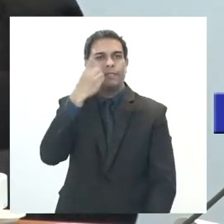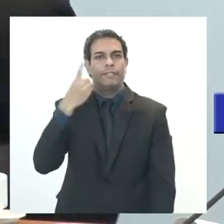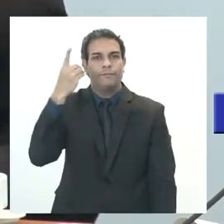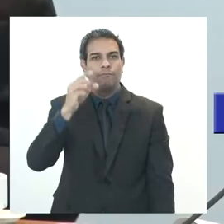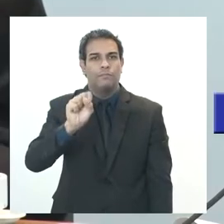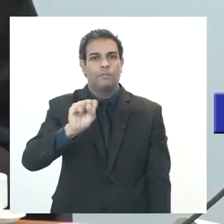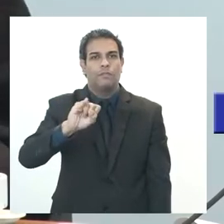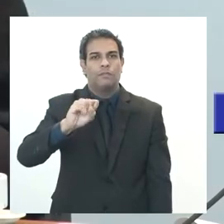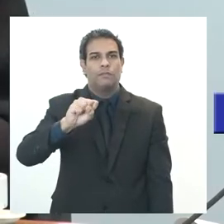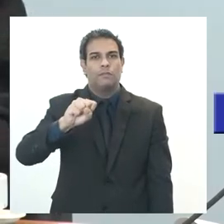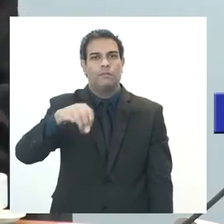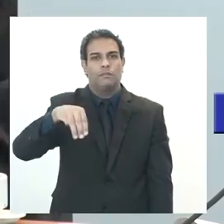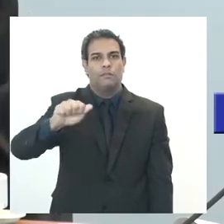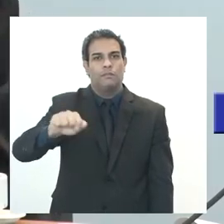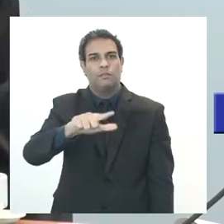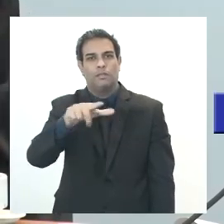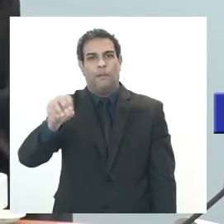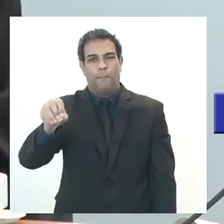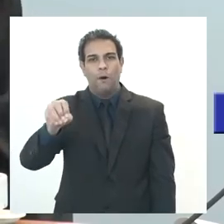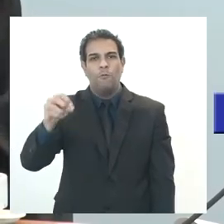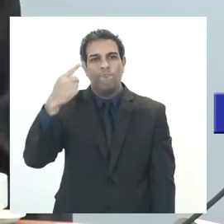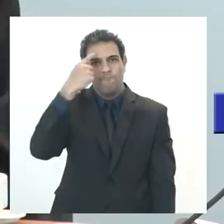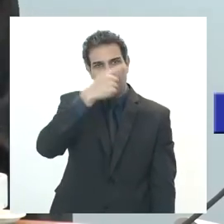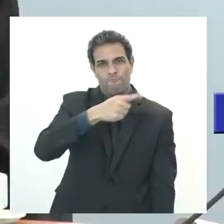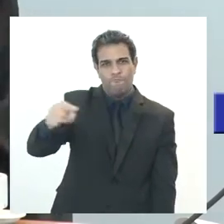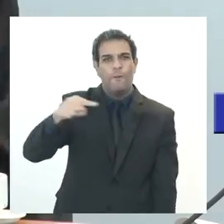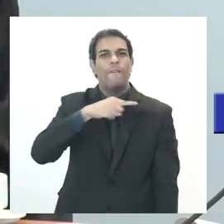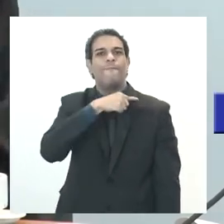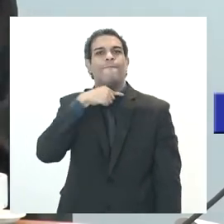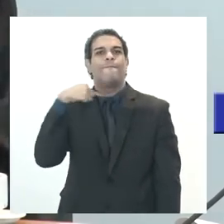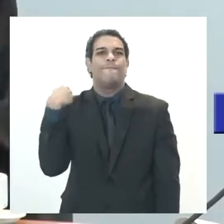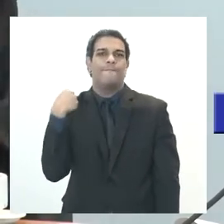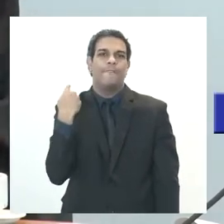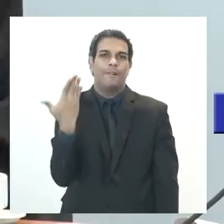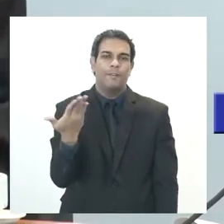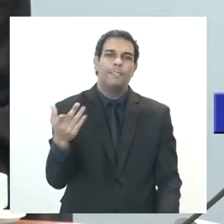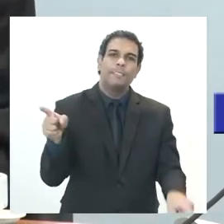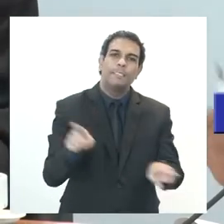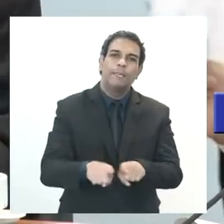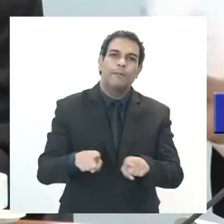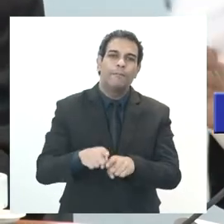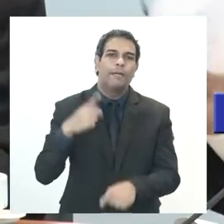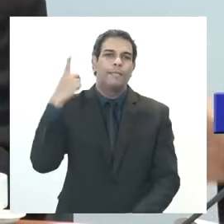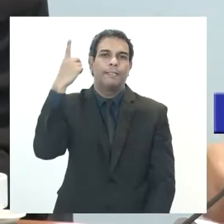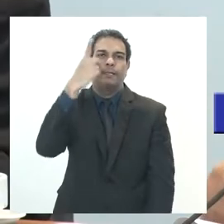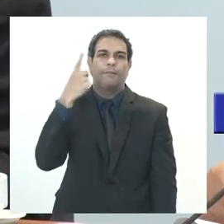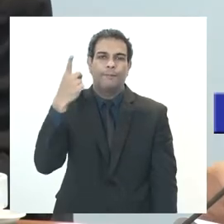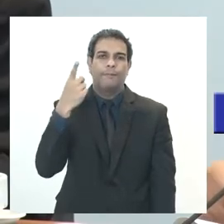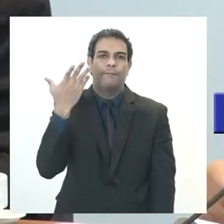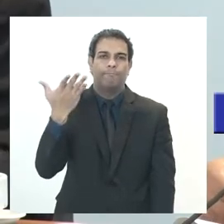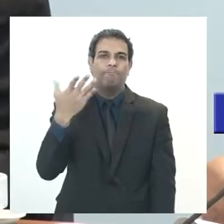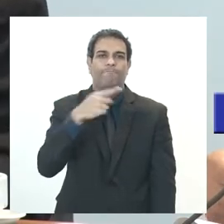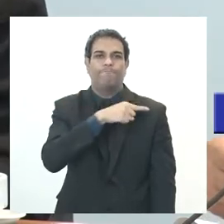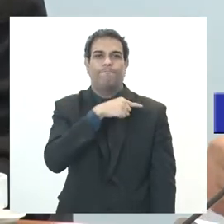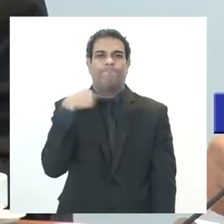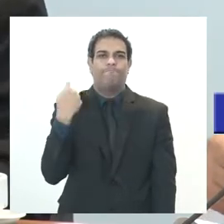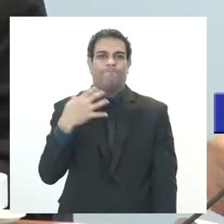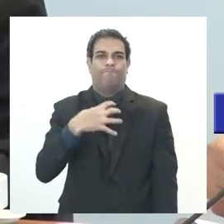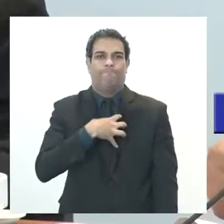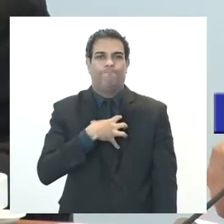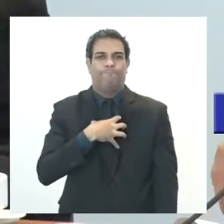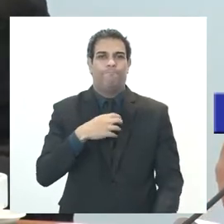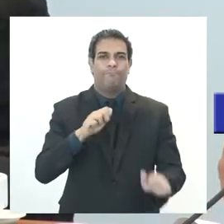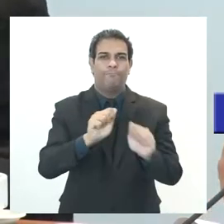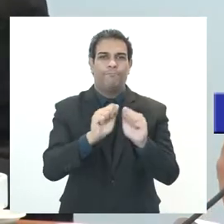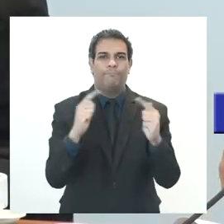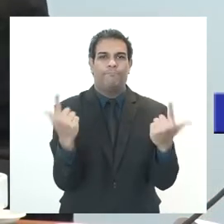Simão sessim semana passada o falecimento do ex-deputado José Távora tempo permaneceu aqui na Assembleia